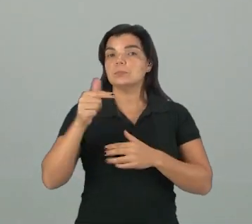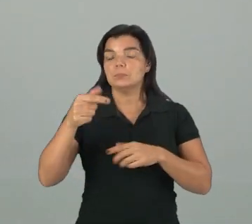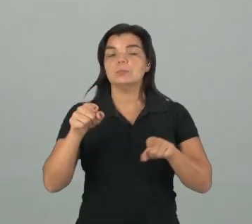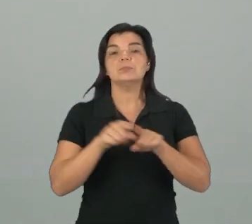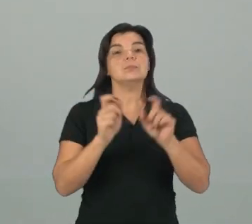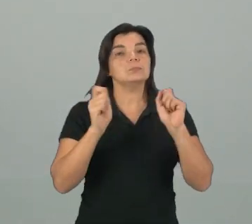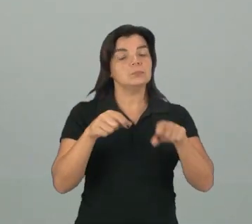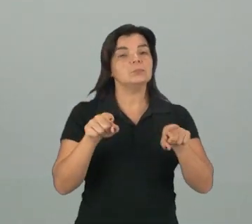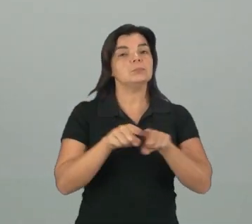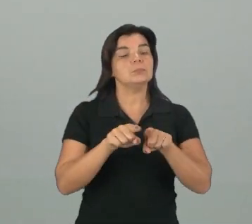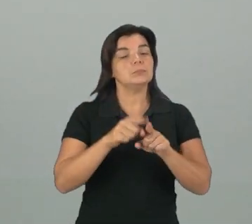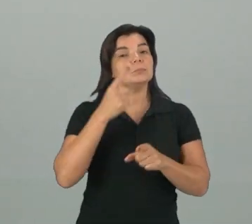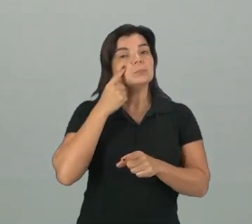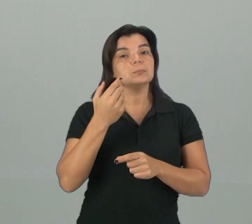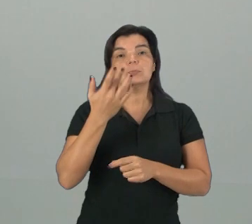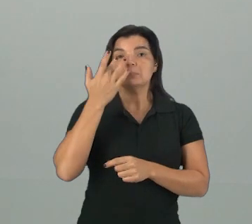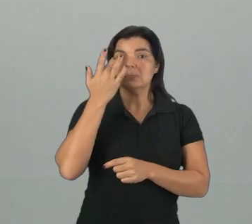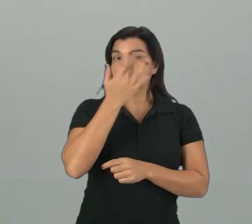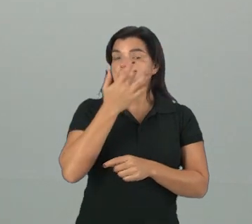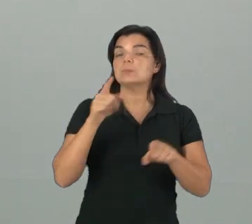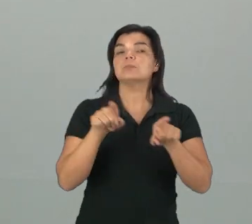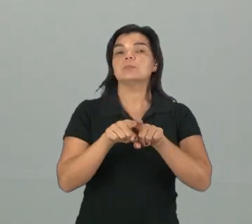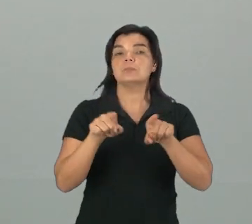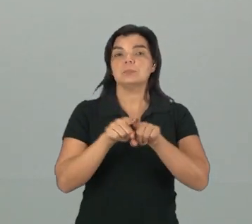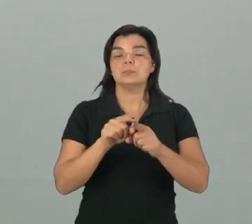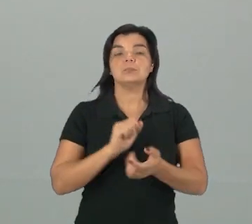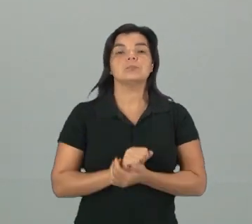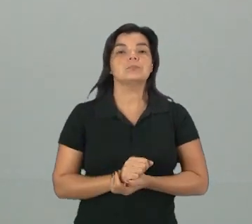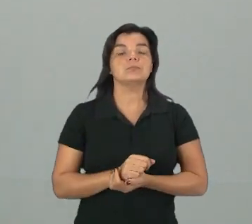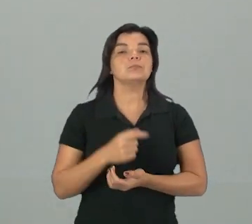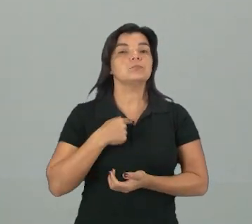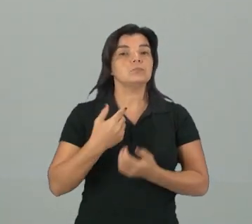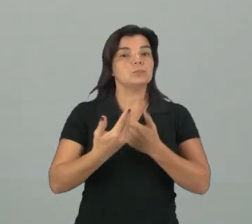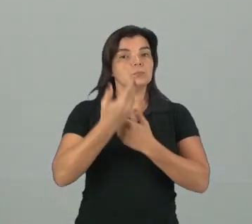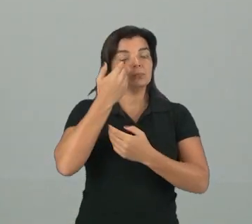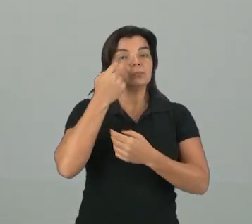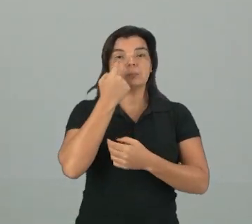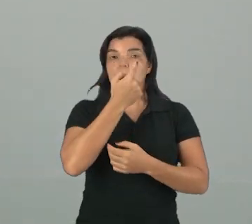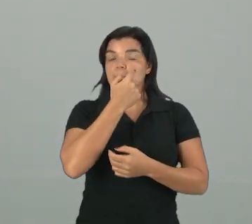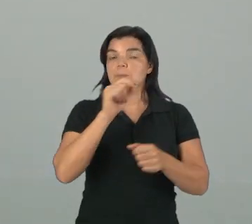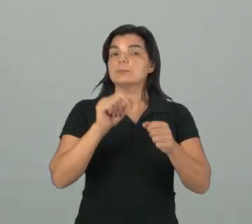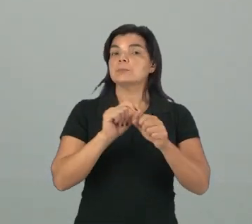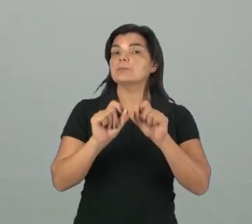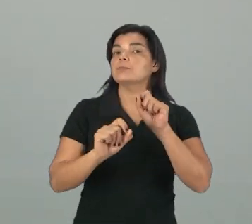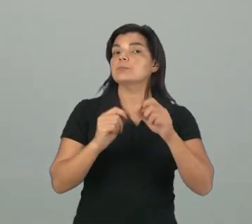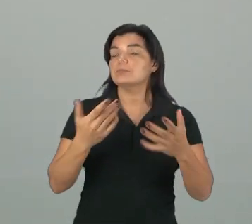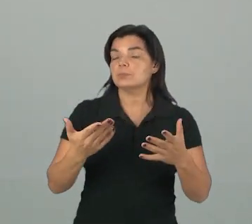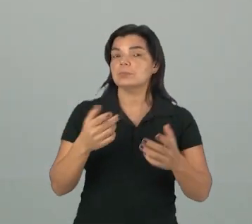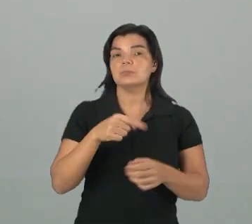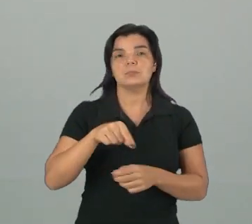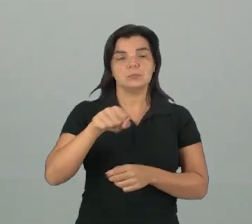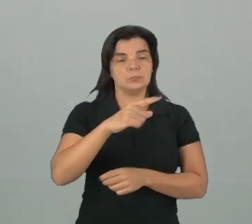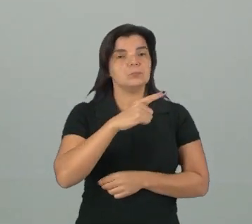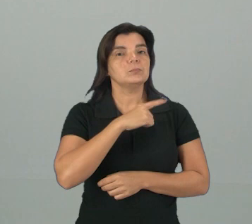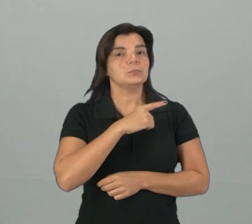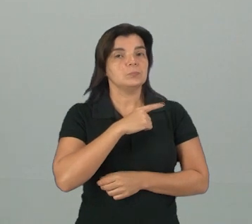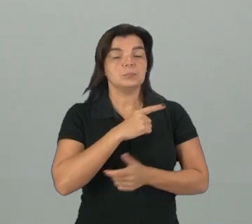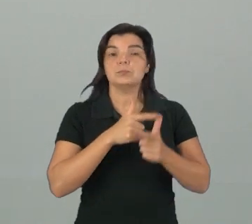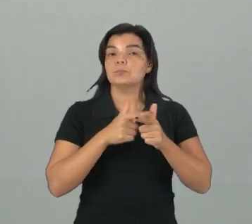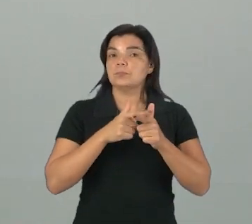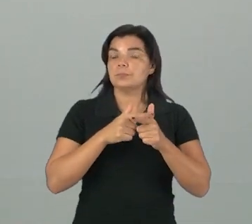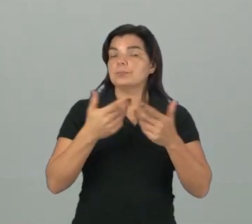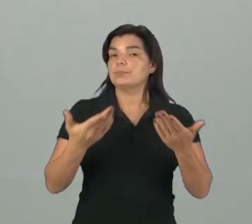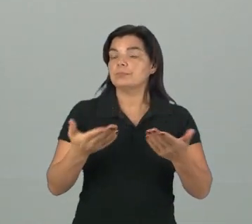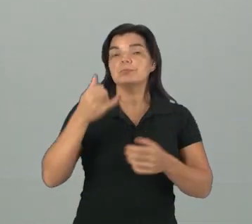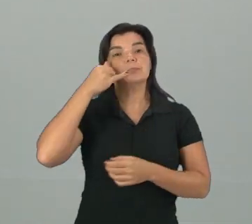que você possa ter levado até o seu rosto, também pode penetrar no seu olho e fazer com que você tenha alguns danos.